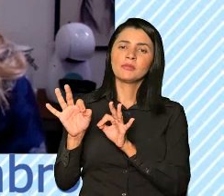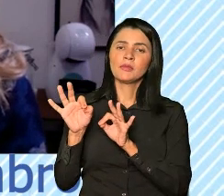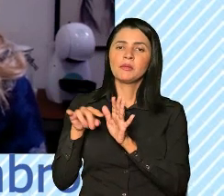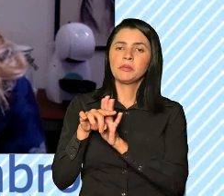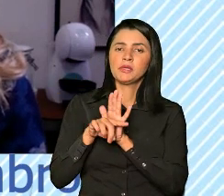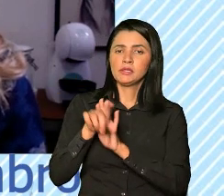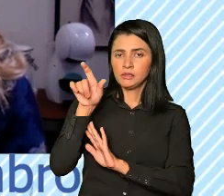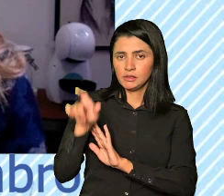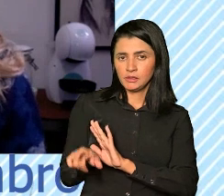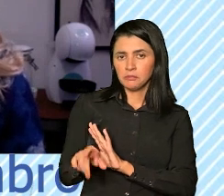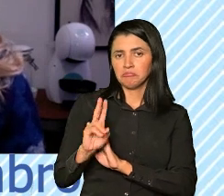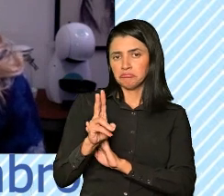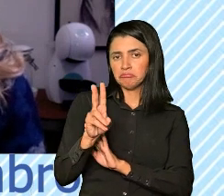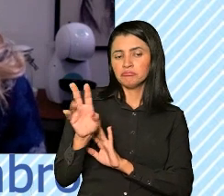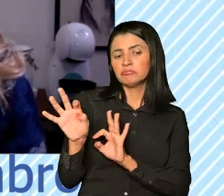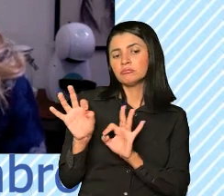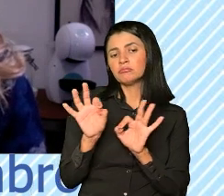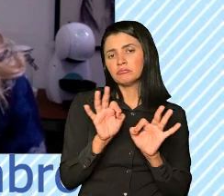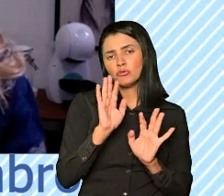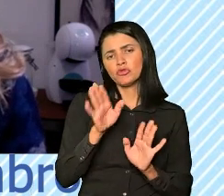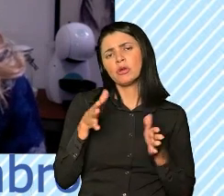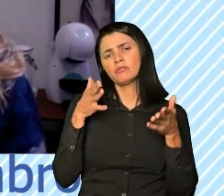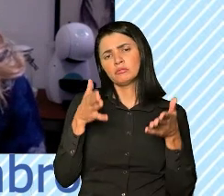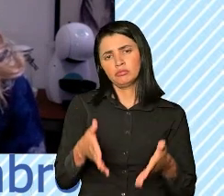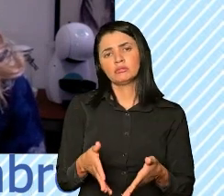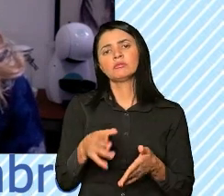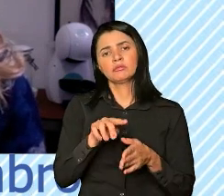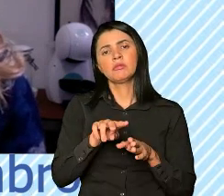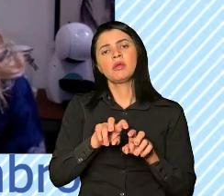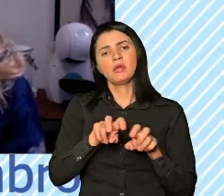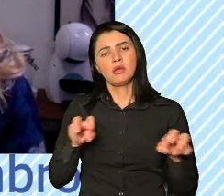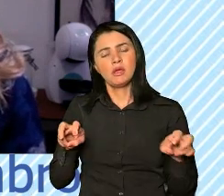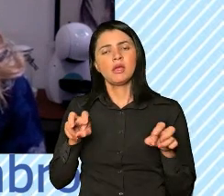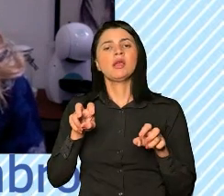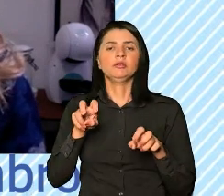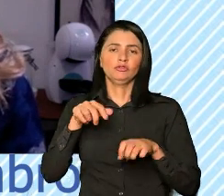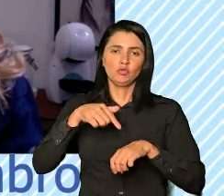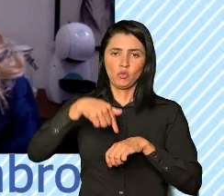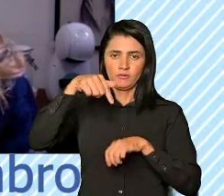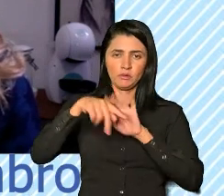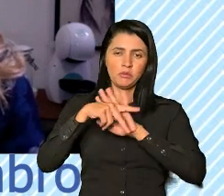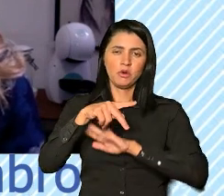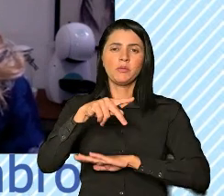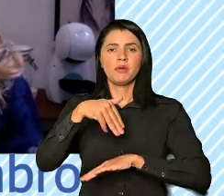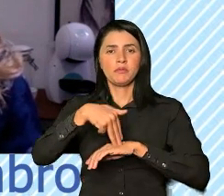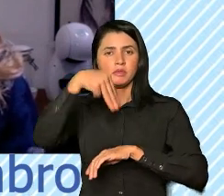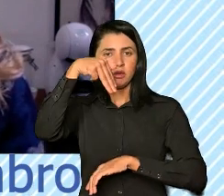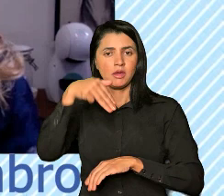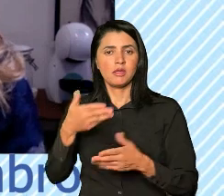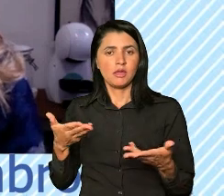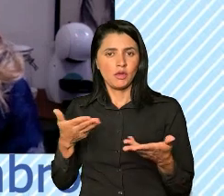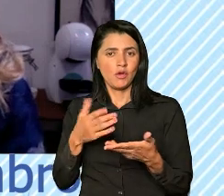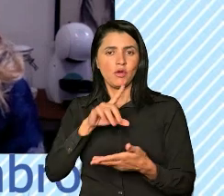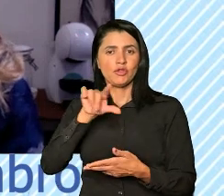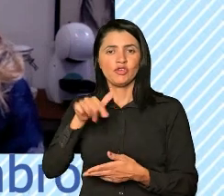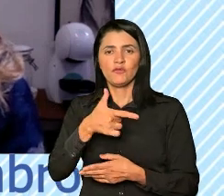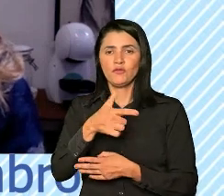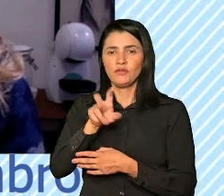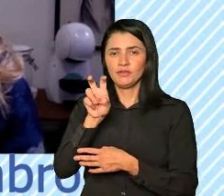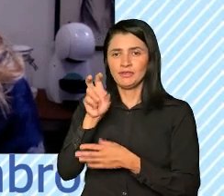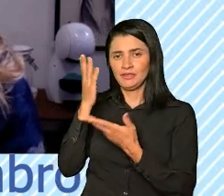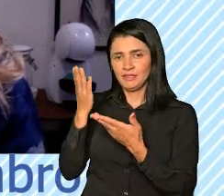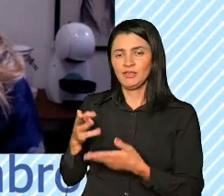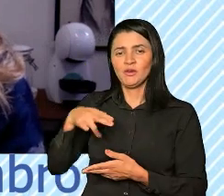da Nina, já participei da banca dela de qualificação do mestrado, e agora, dia 25, a Nina